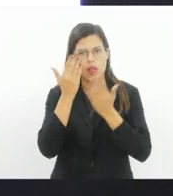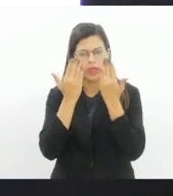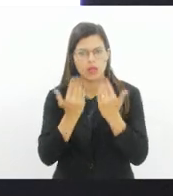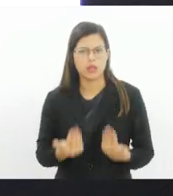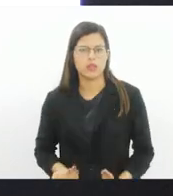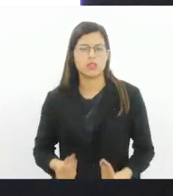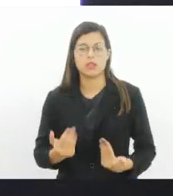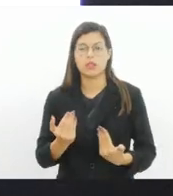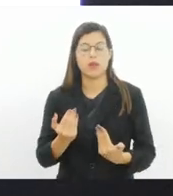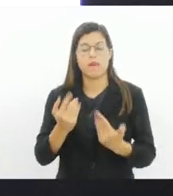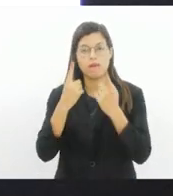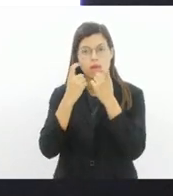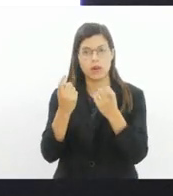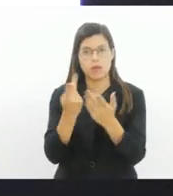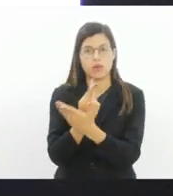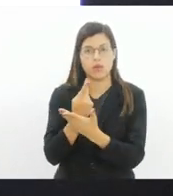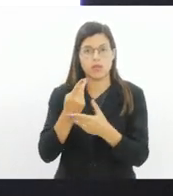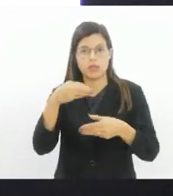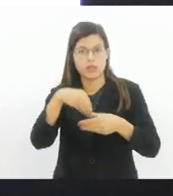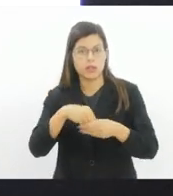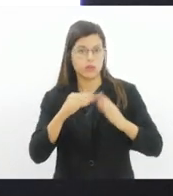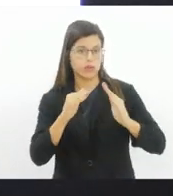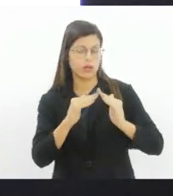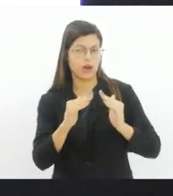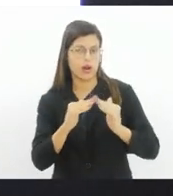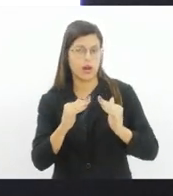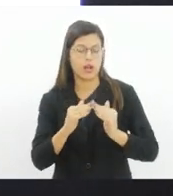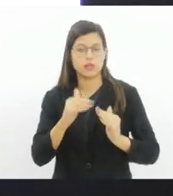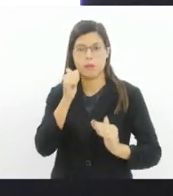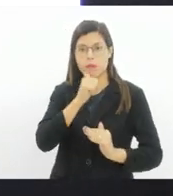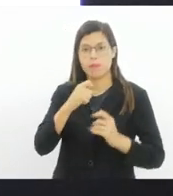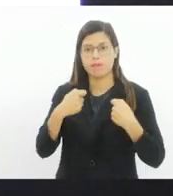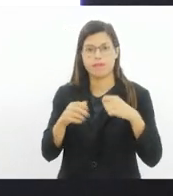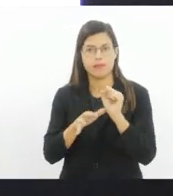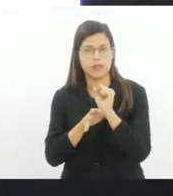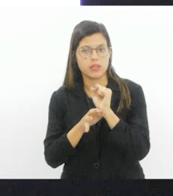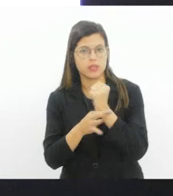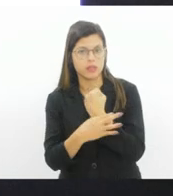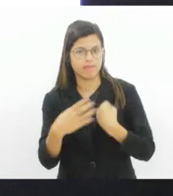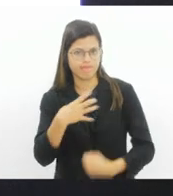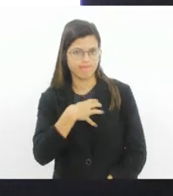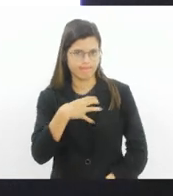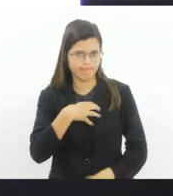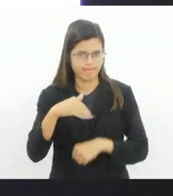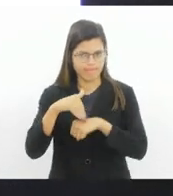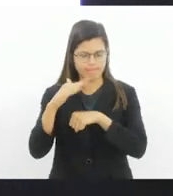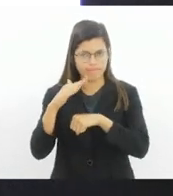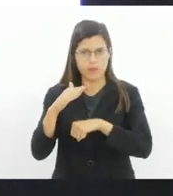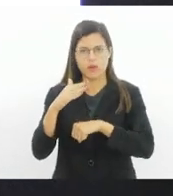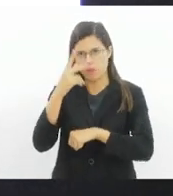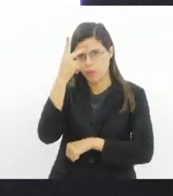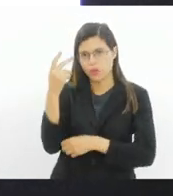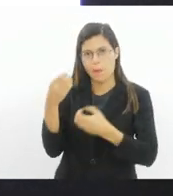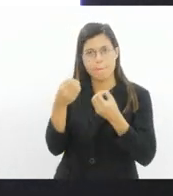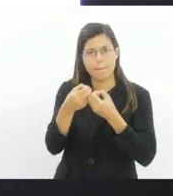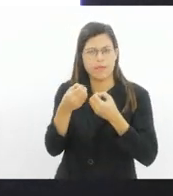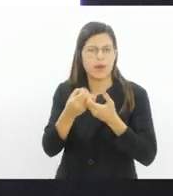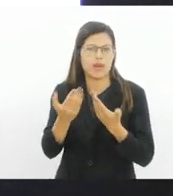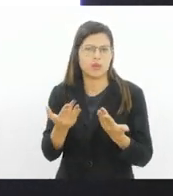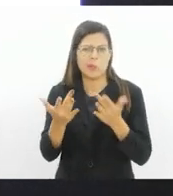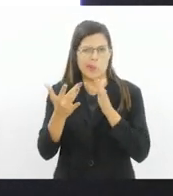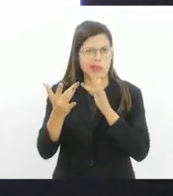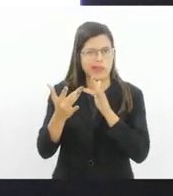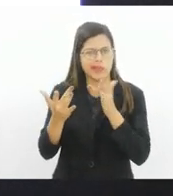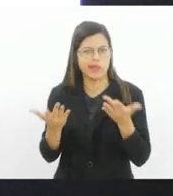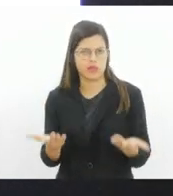onde? Dentro de casa, onde as mulheres deveriam se sentir mais seguras, né, por pessoas próximas a ela. Então, é importante